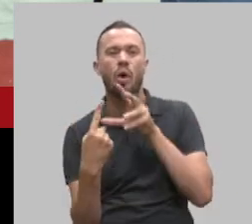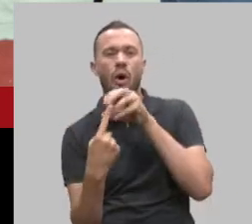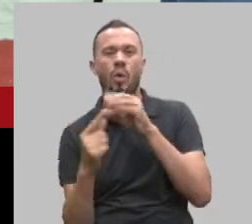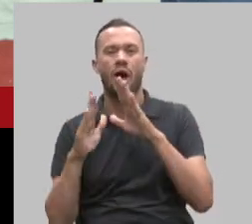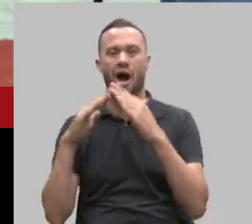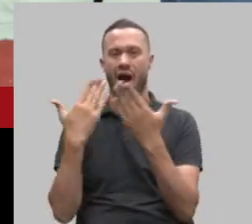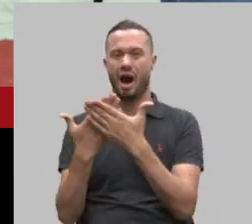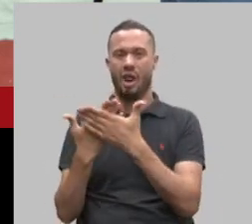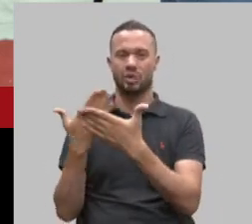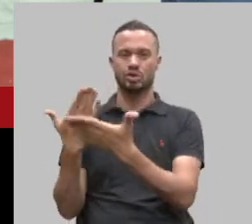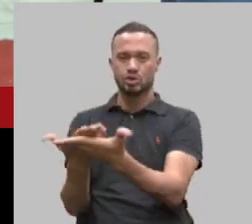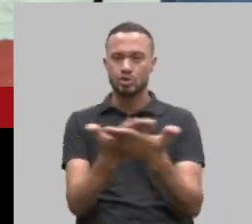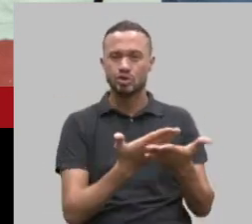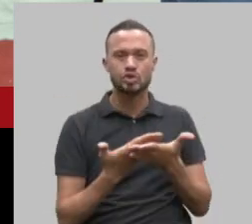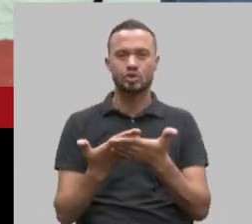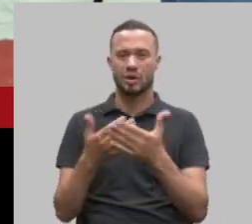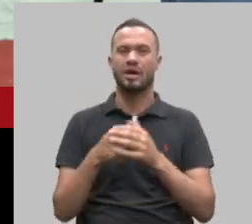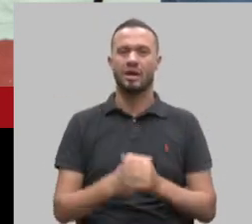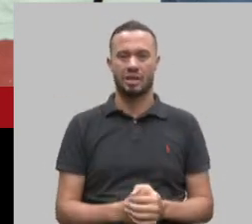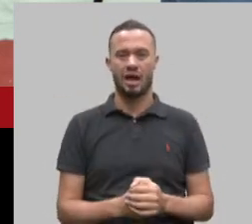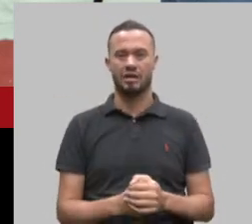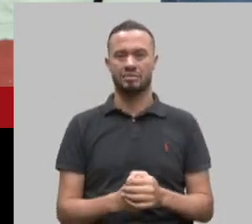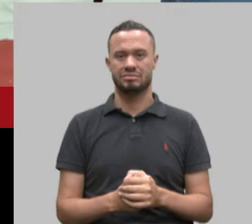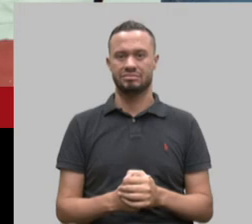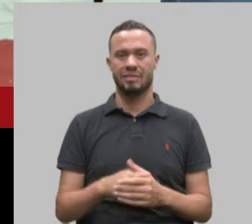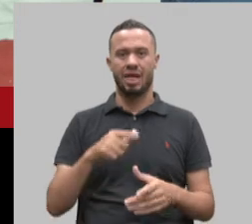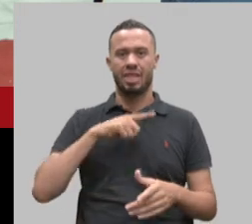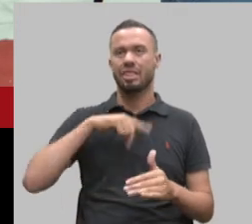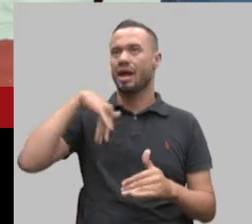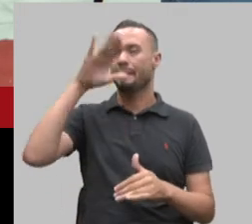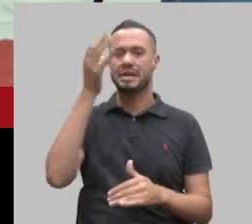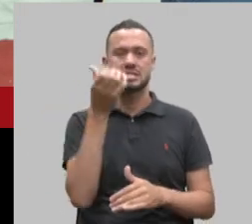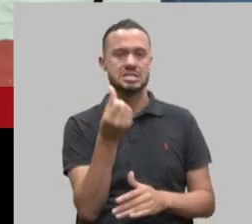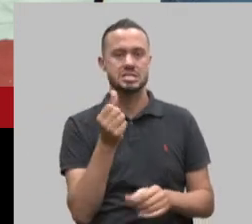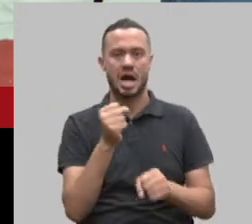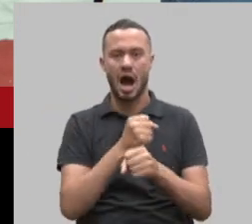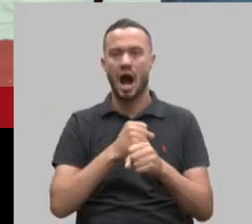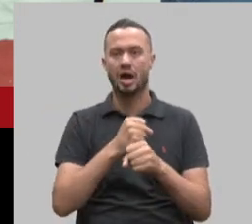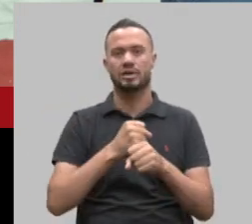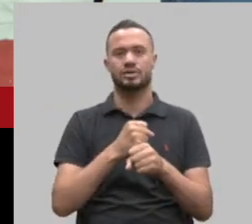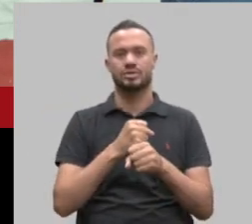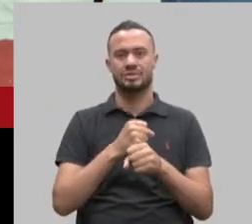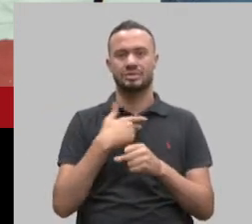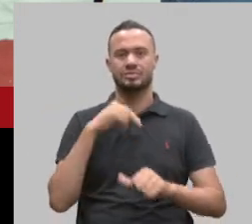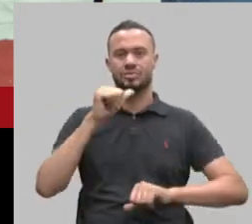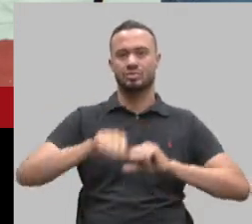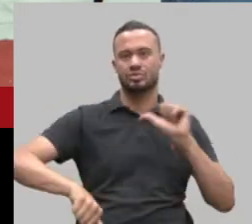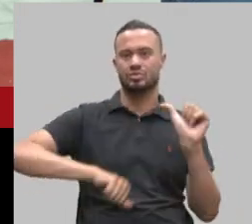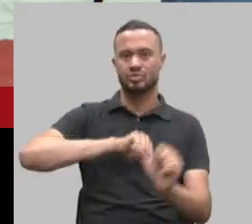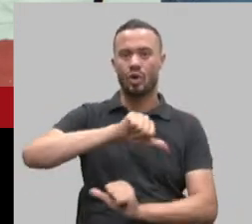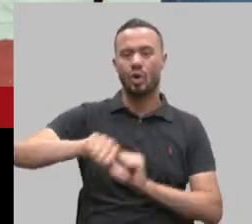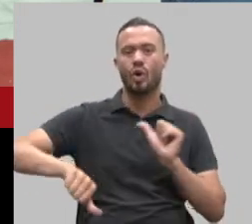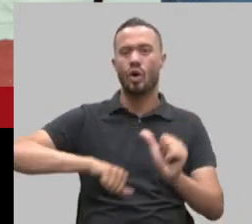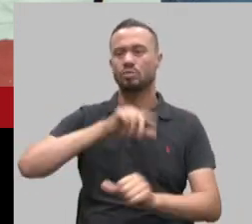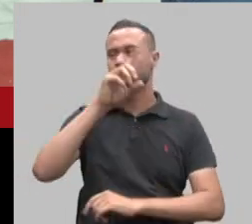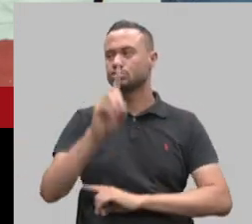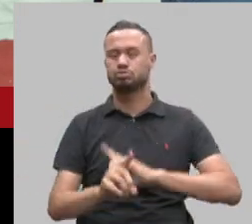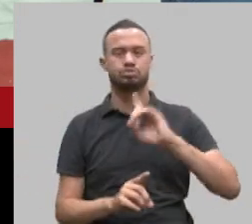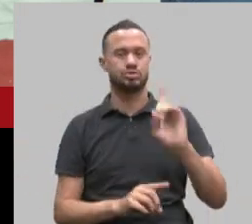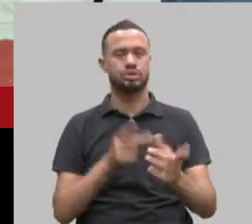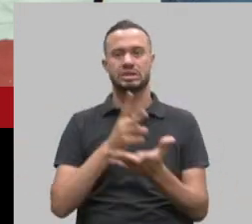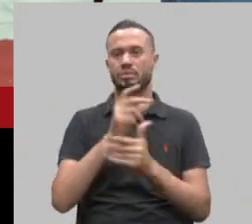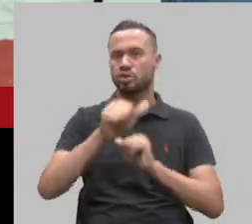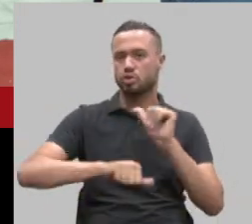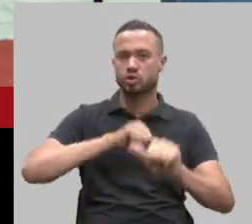estudar porque eu estudo já tem mais de 6 anos lá e já tem mais de se anos que vem trocando e trocando de diretores e vem fazendo fazendo